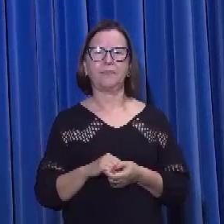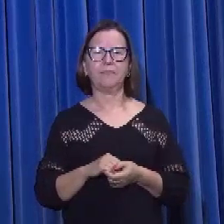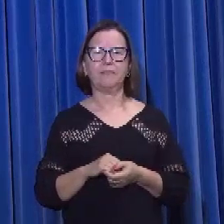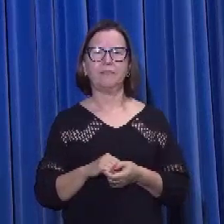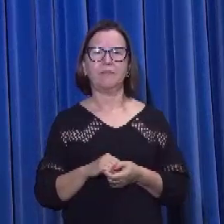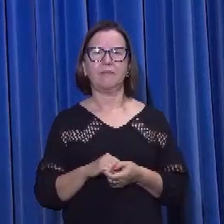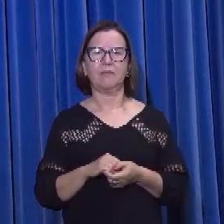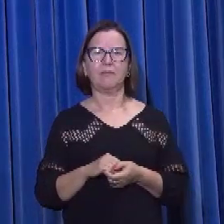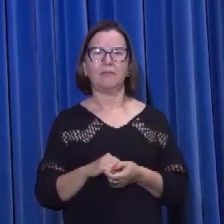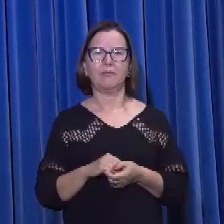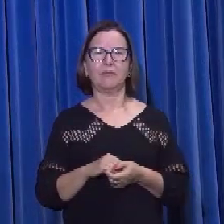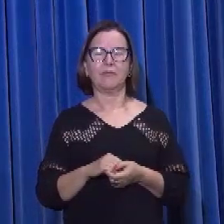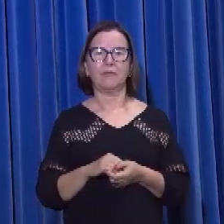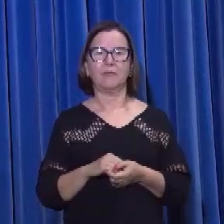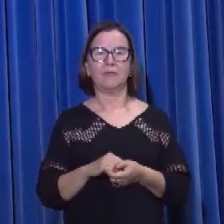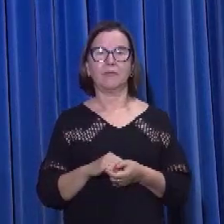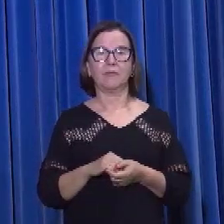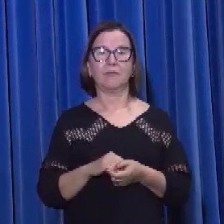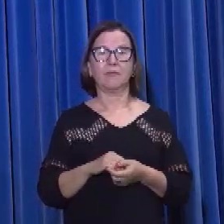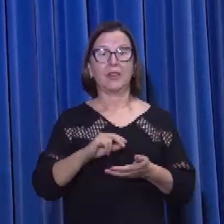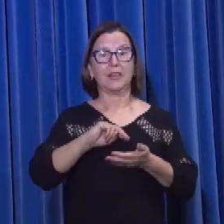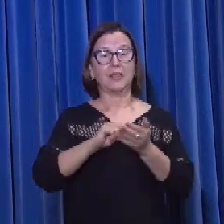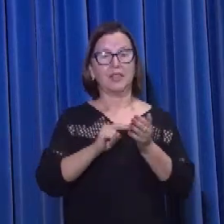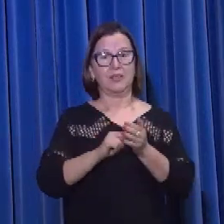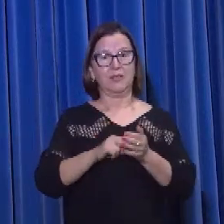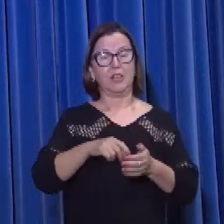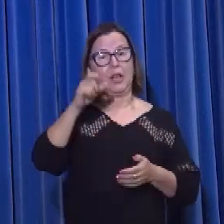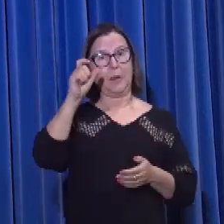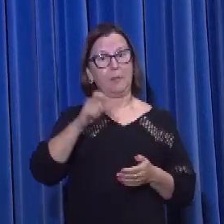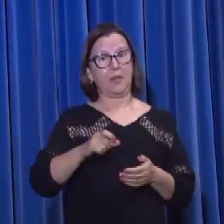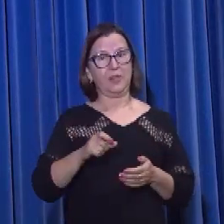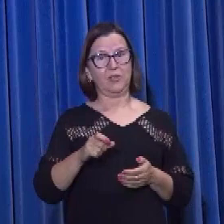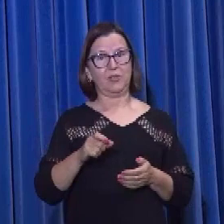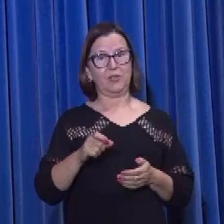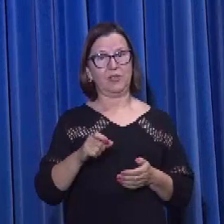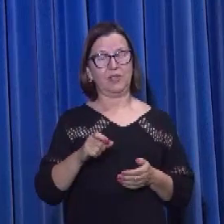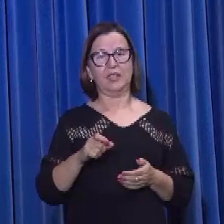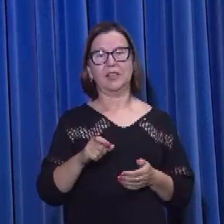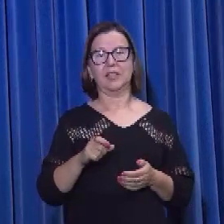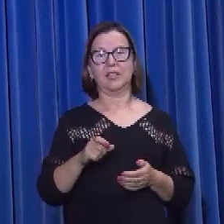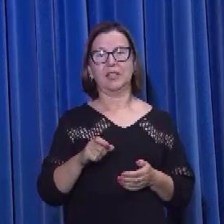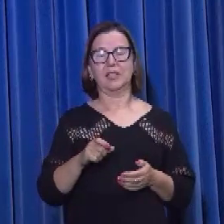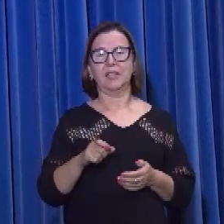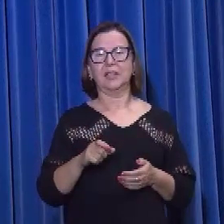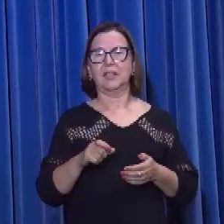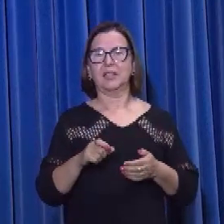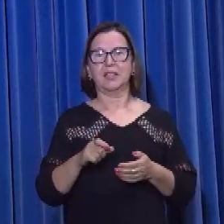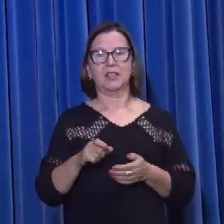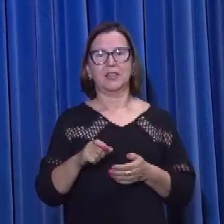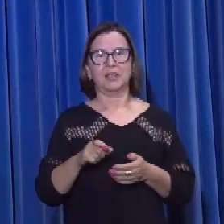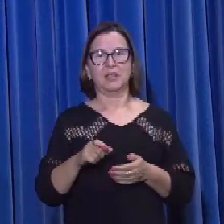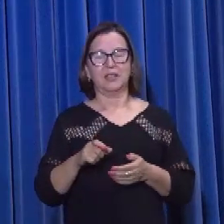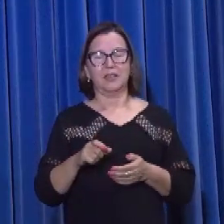que ainda não foi trabalhado ou tratado por Deus, ele tem a tendência de ser contradizente.